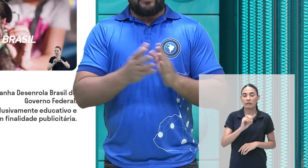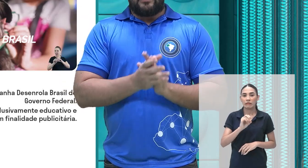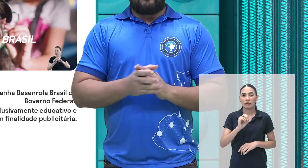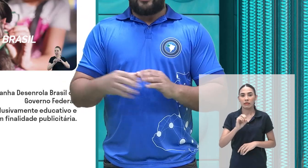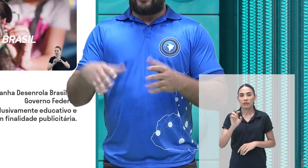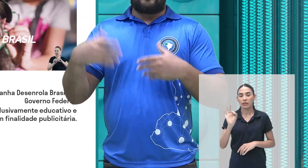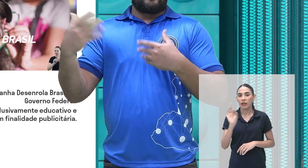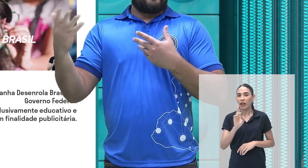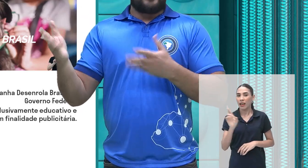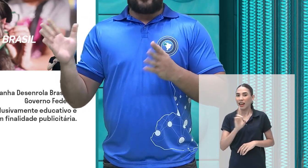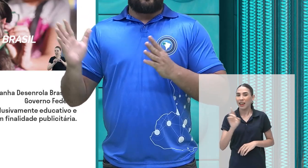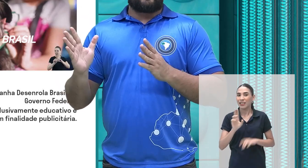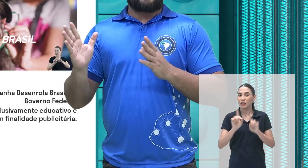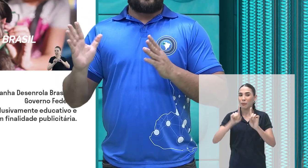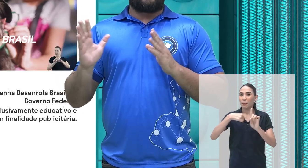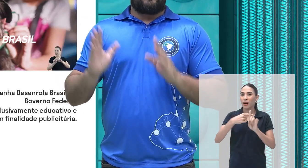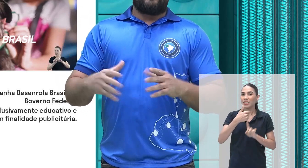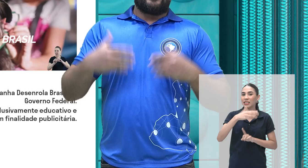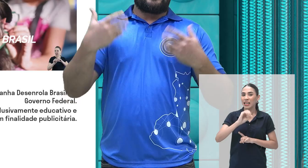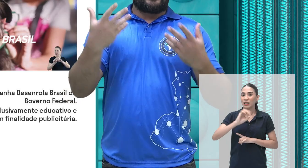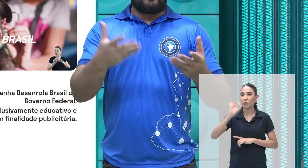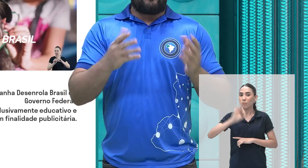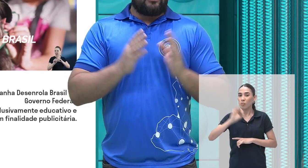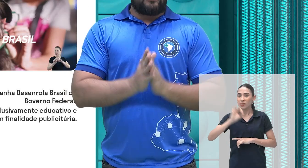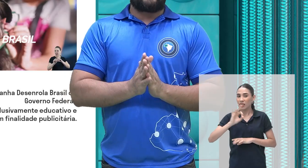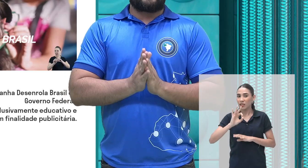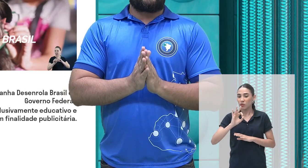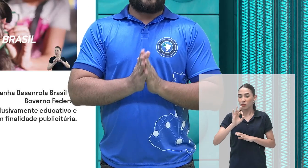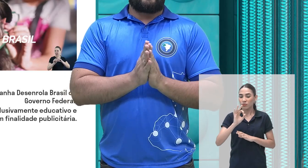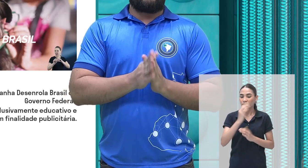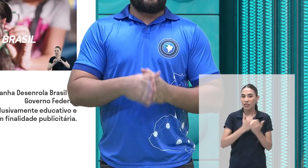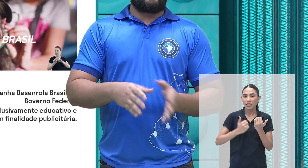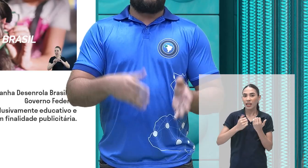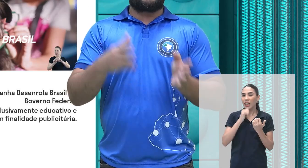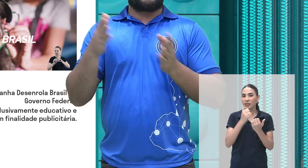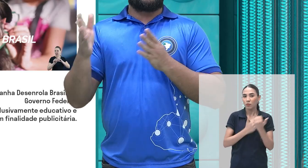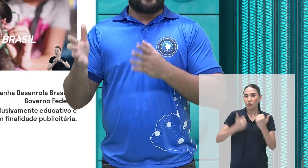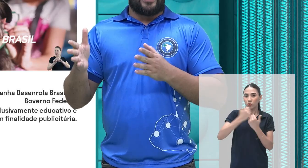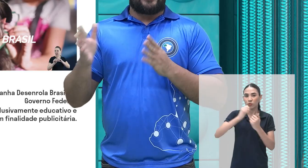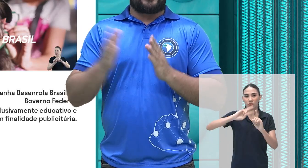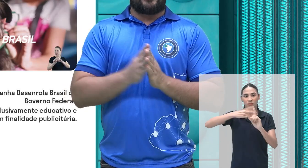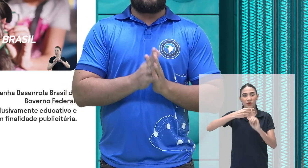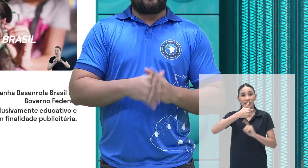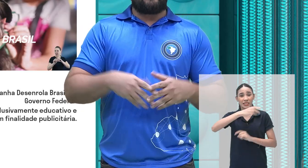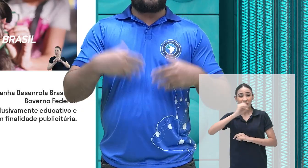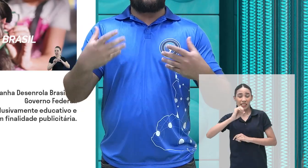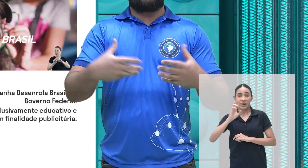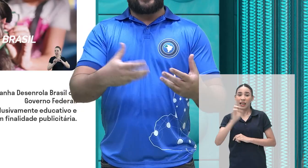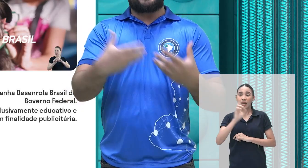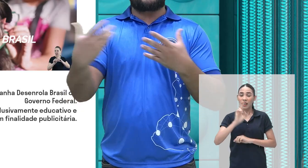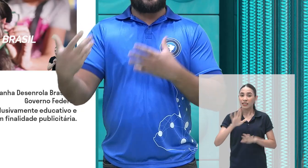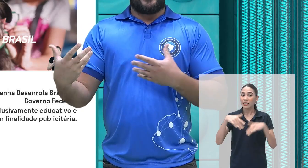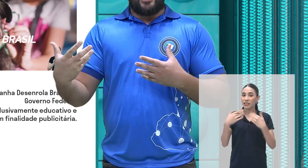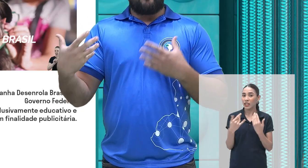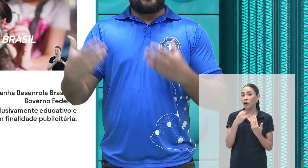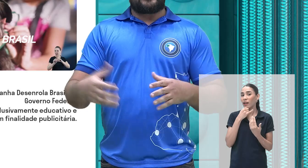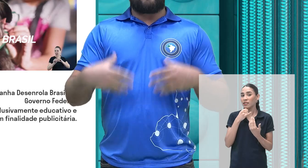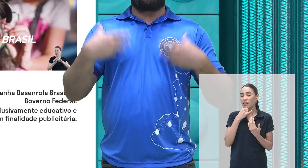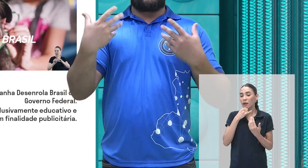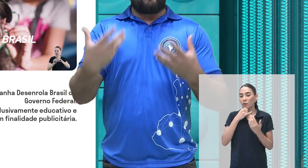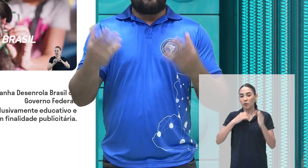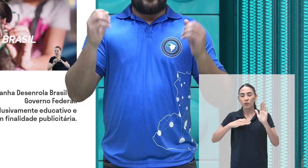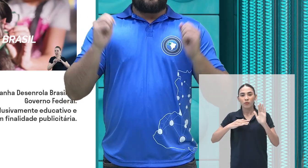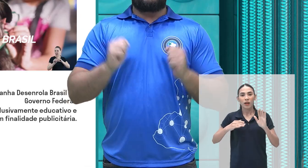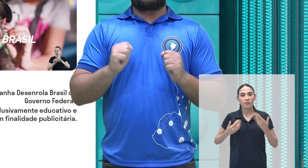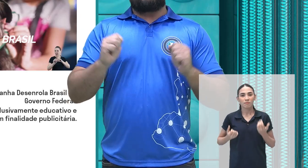R$50 mais 10% em cima do valor que você estava devendo. Então, R$100, certo? Então, ali você passa a aumentar